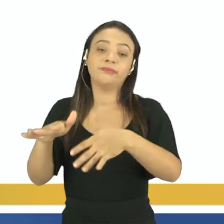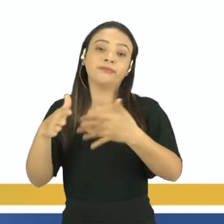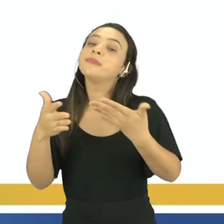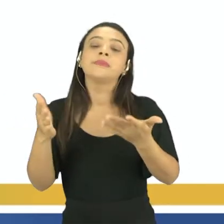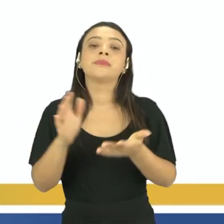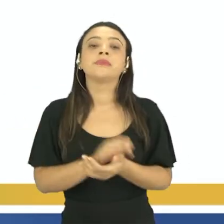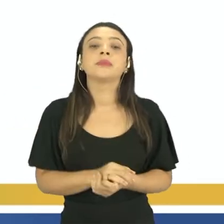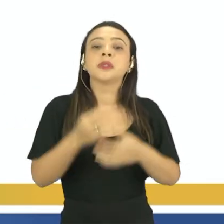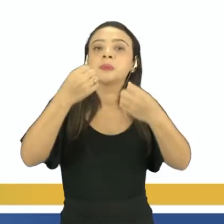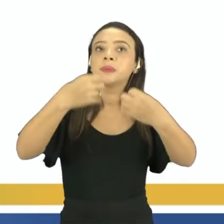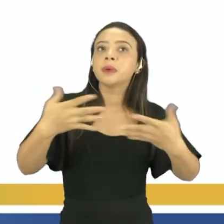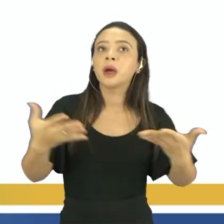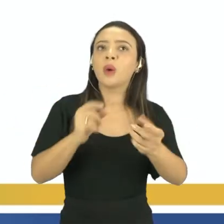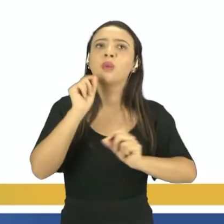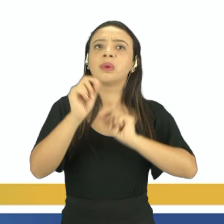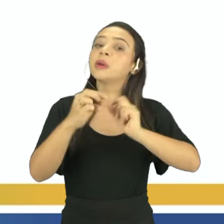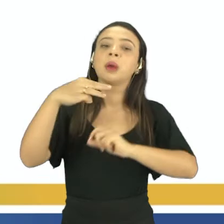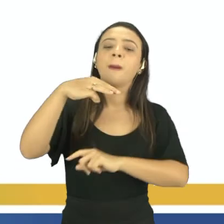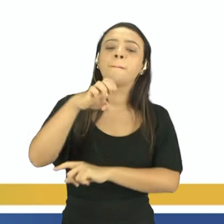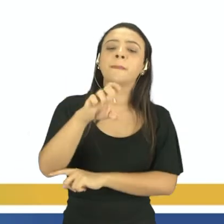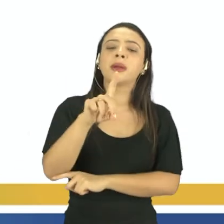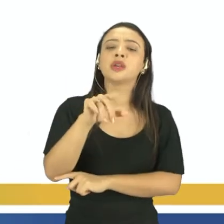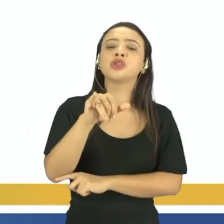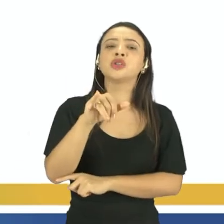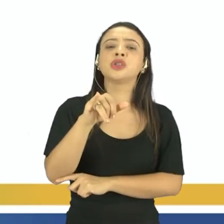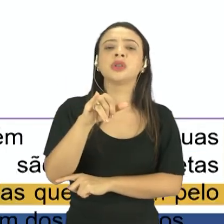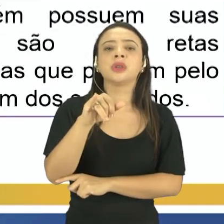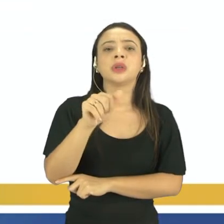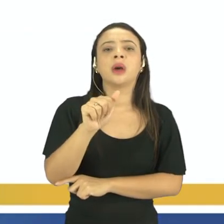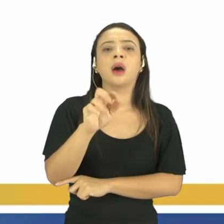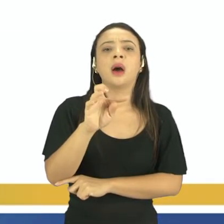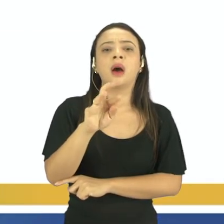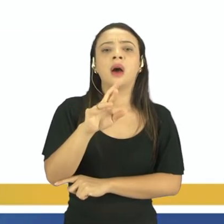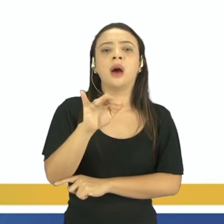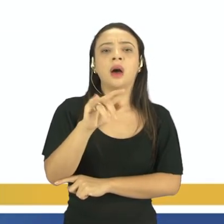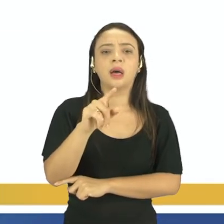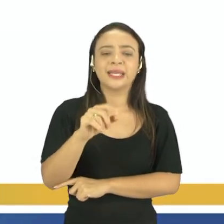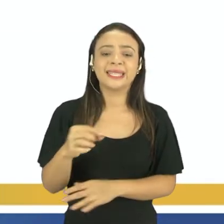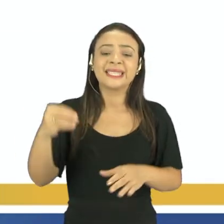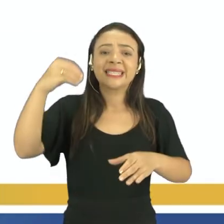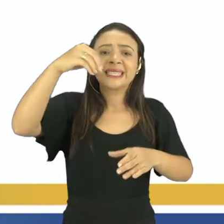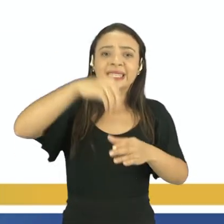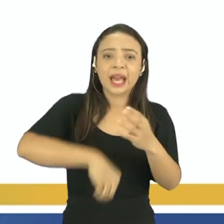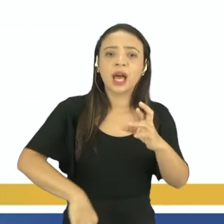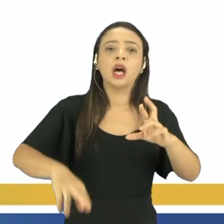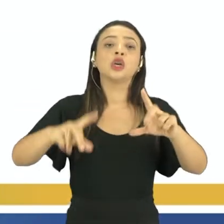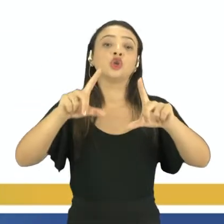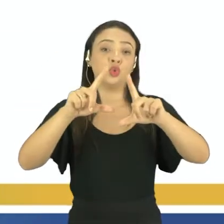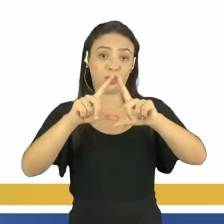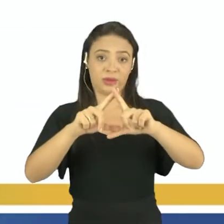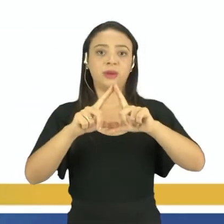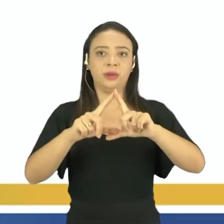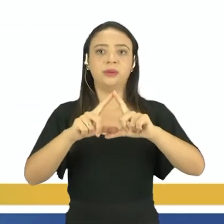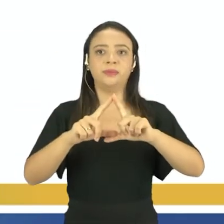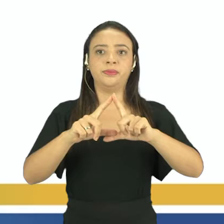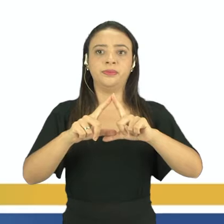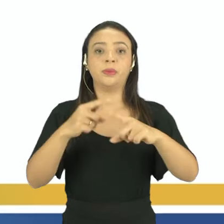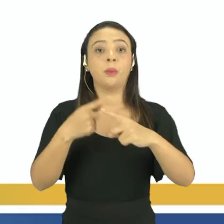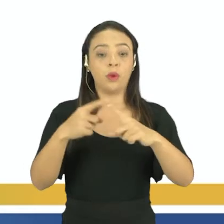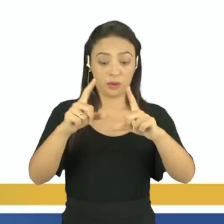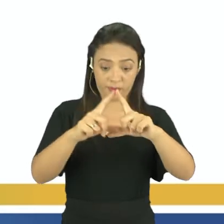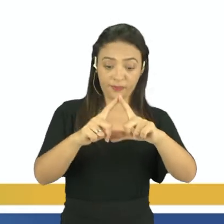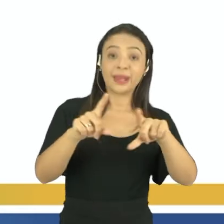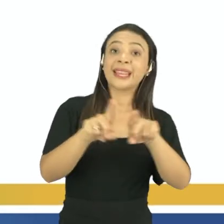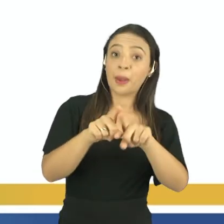Bom, vamos falar então sobre a mediatriz dentro de um triângulo, né? Vamos entender como é que isso funciona, porque os triângulos, eles também possuem suas